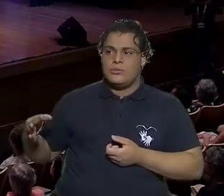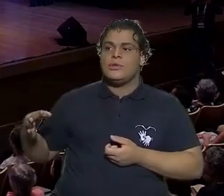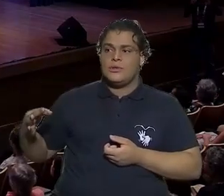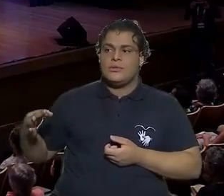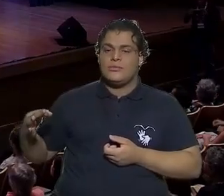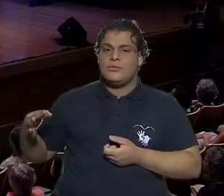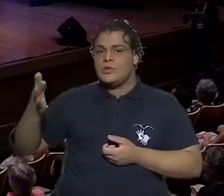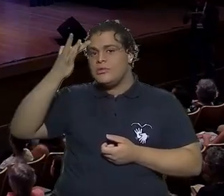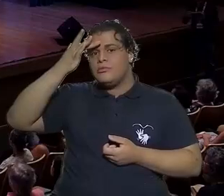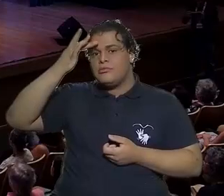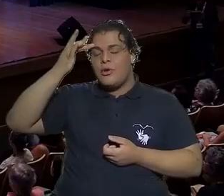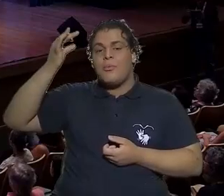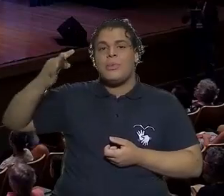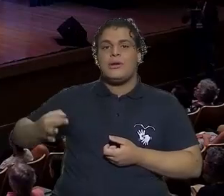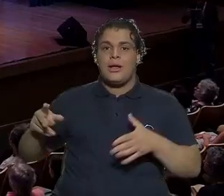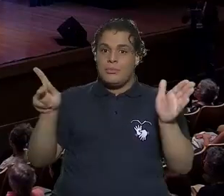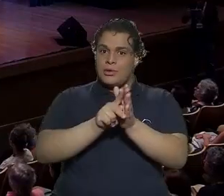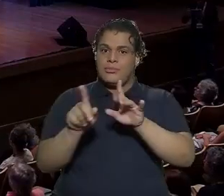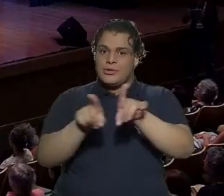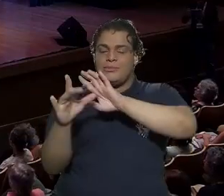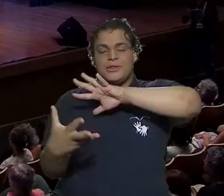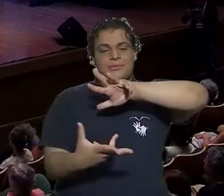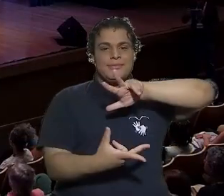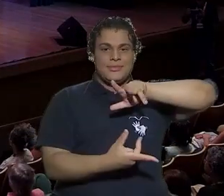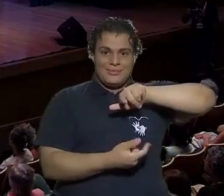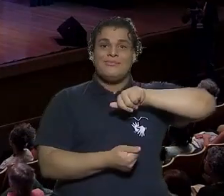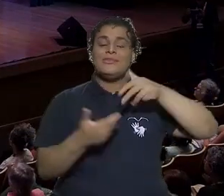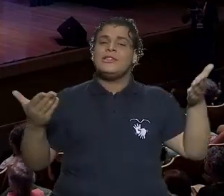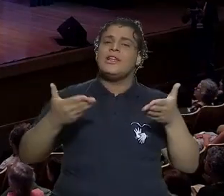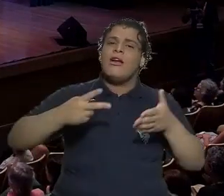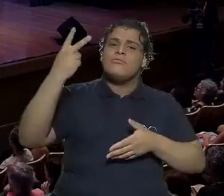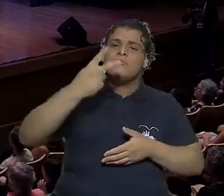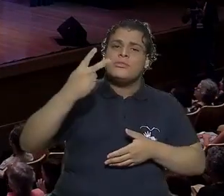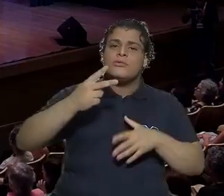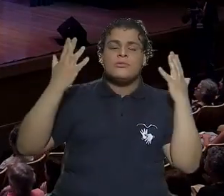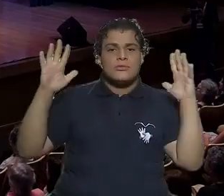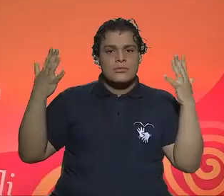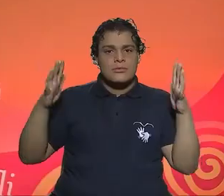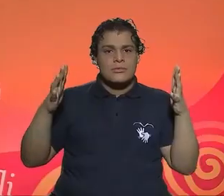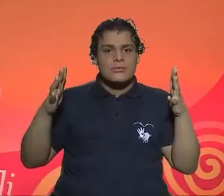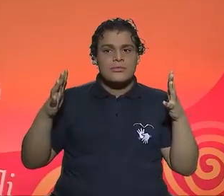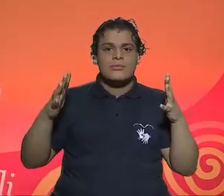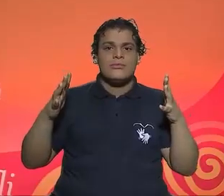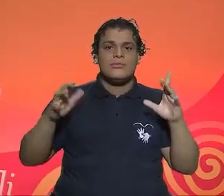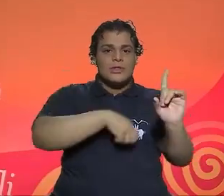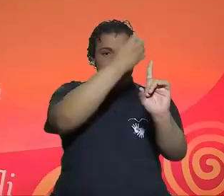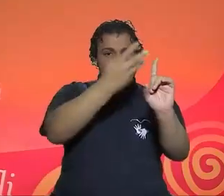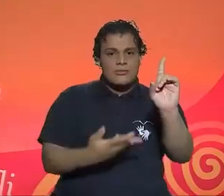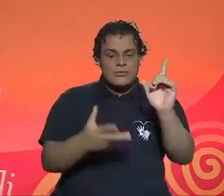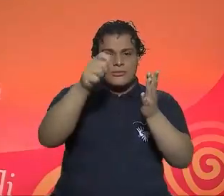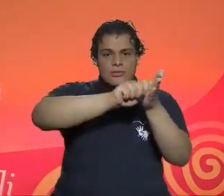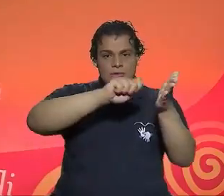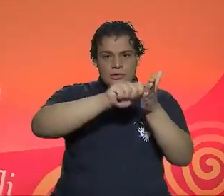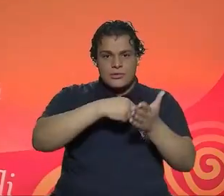Compreender a si próprio e o mundo. E, por isso, a segunda salva de palmas vai para esses maravilhosos autores que estão